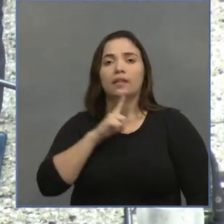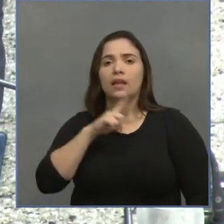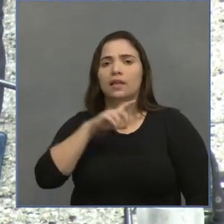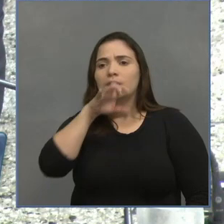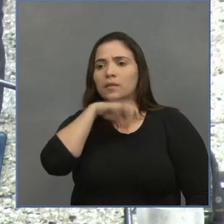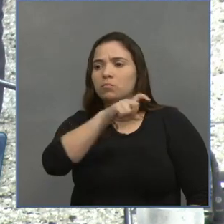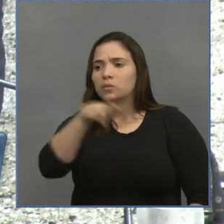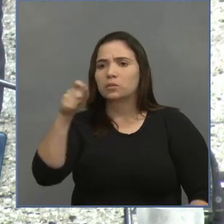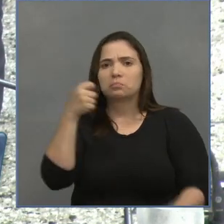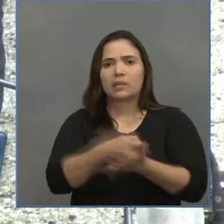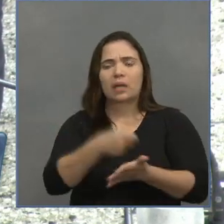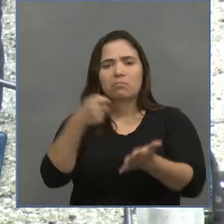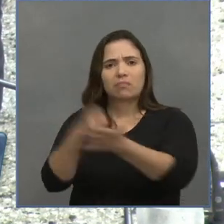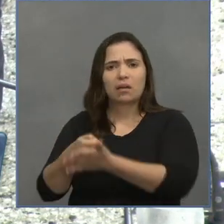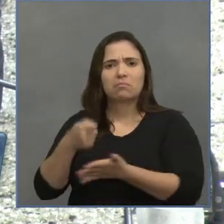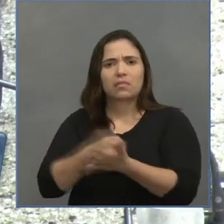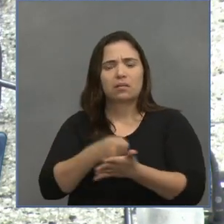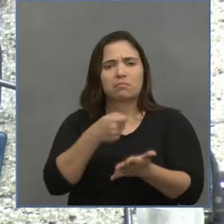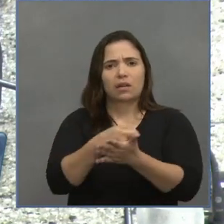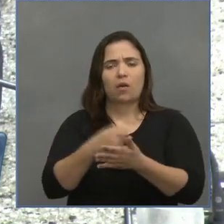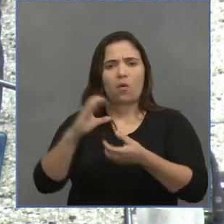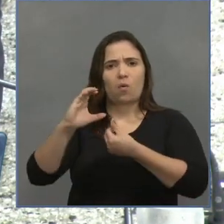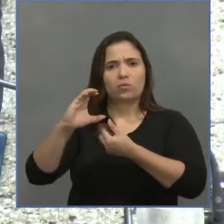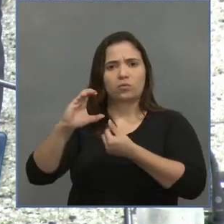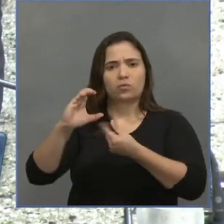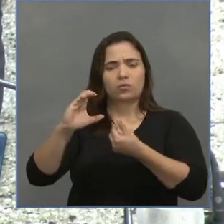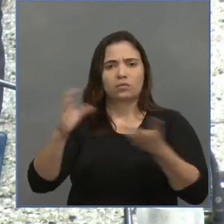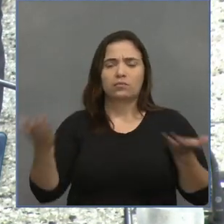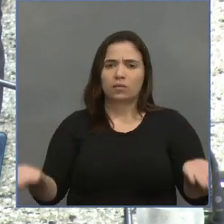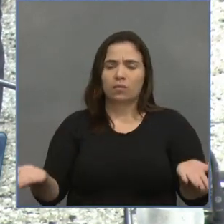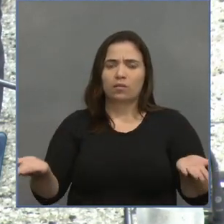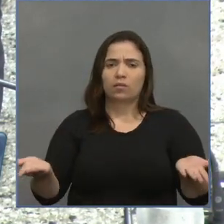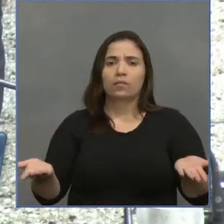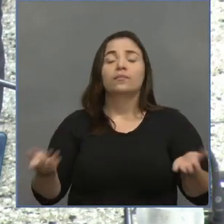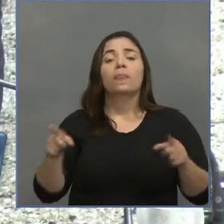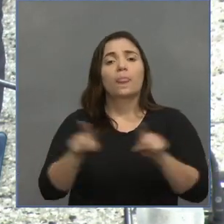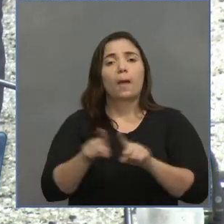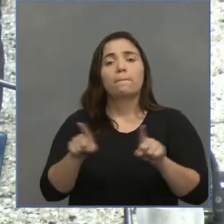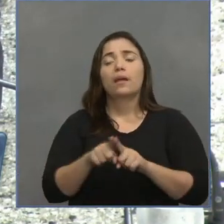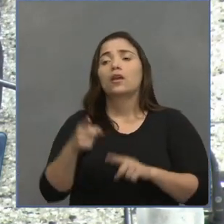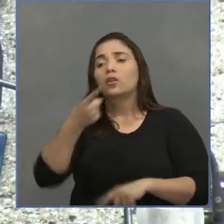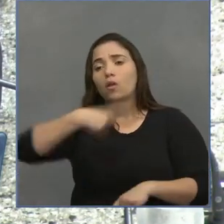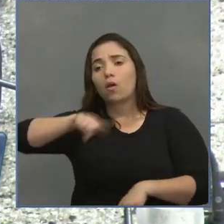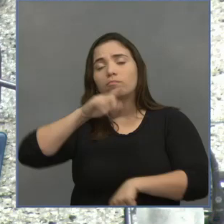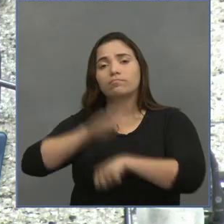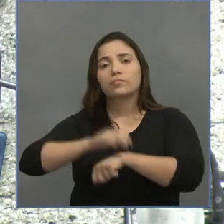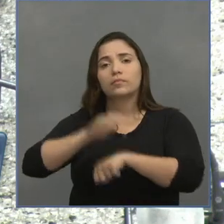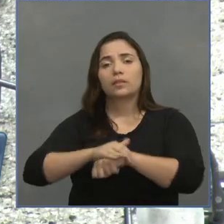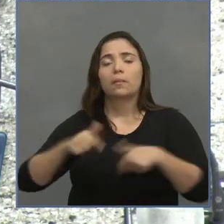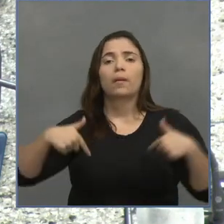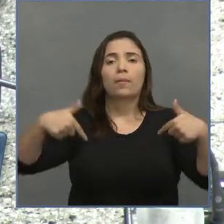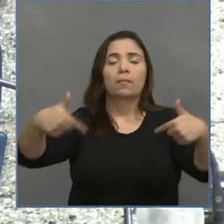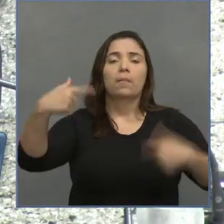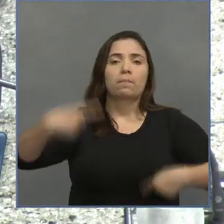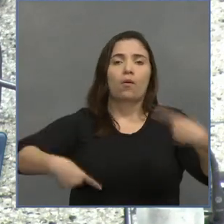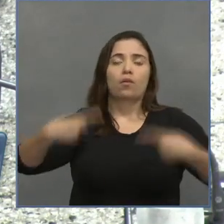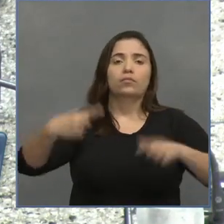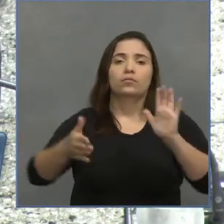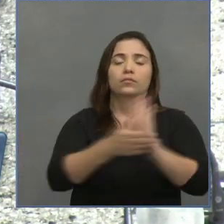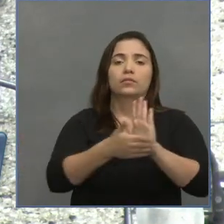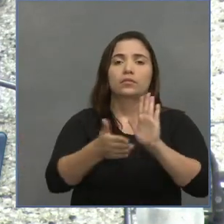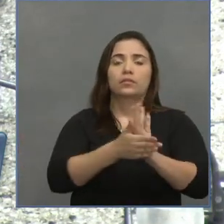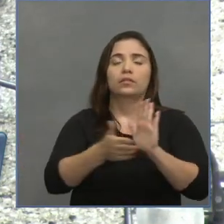exacerbada e o valor alto. E o outro ponto é que nós devemos buscar políticas, e Vossa Excelência também citou no pronunciamento de Vossa Excelência,